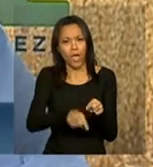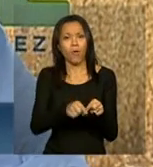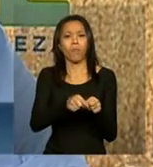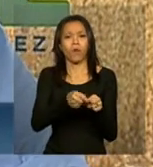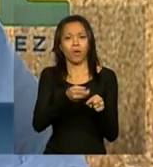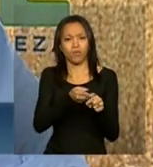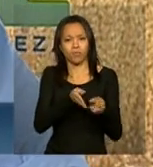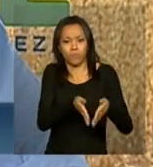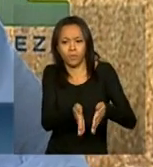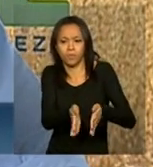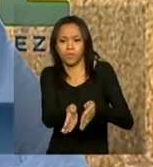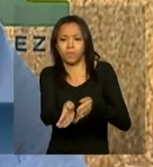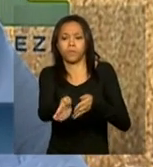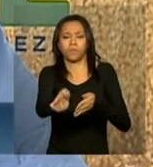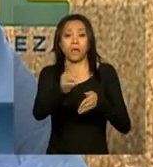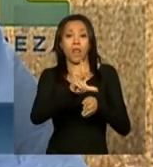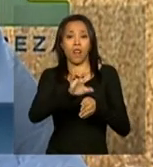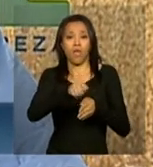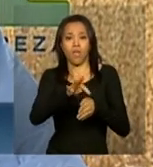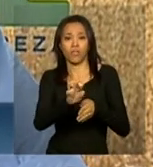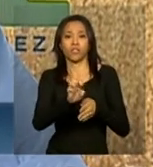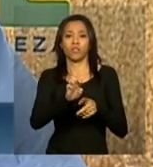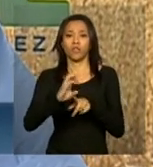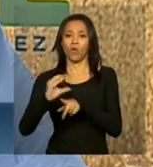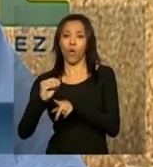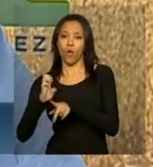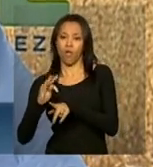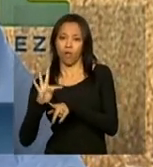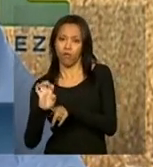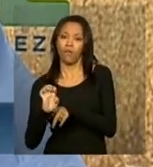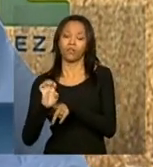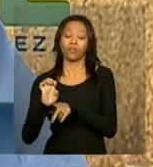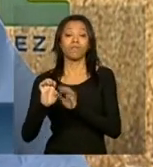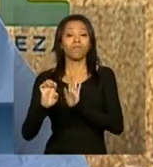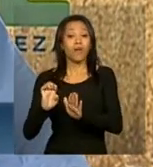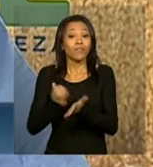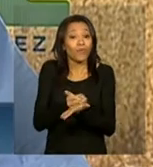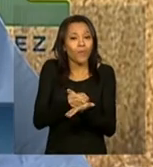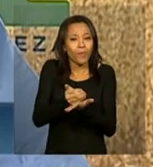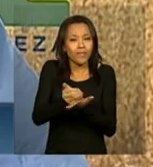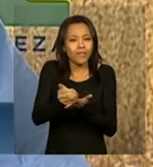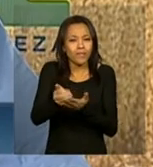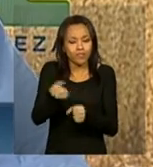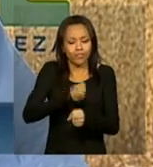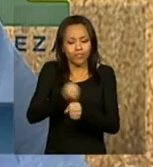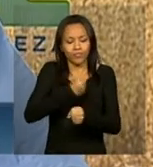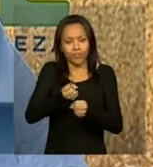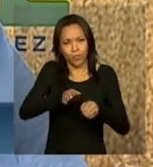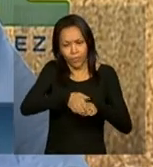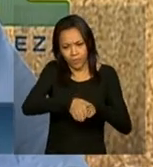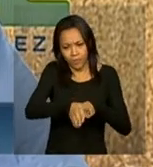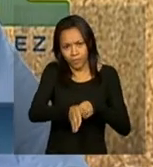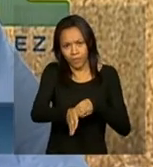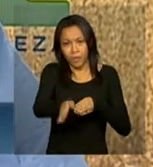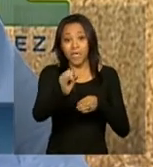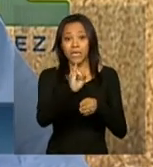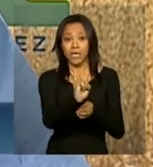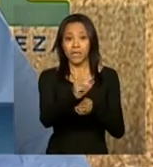rodovia que corta leste a oeste, mas começando a ser pavimentada por